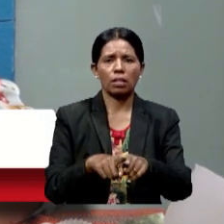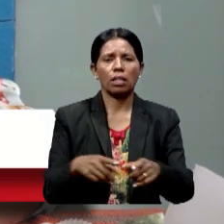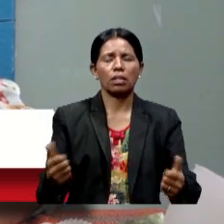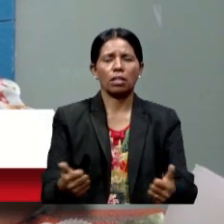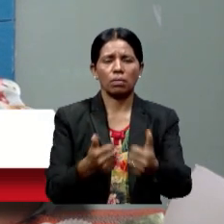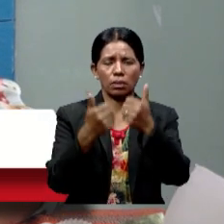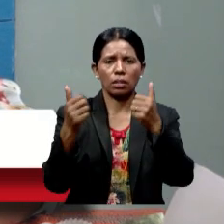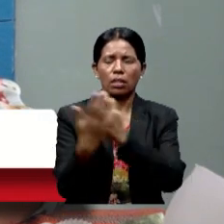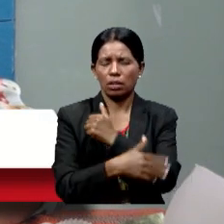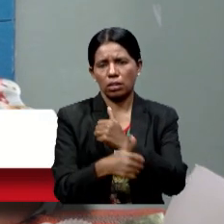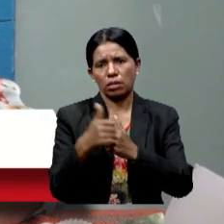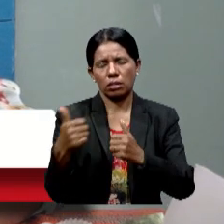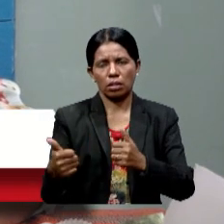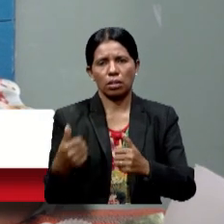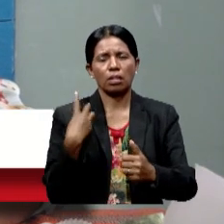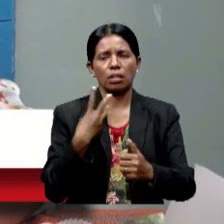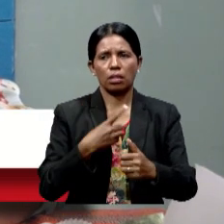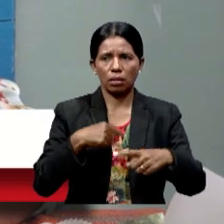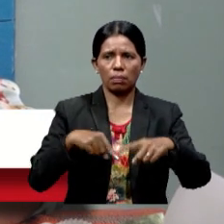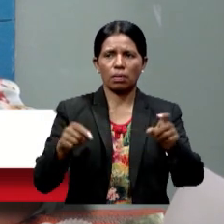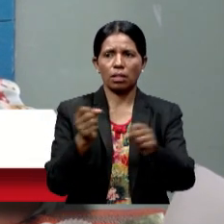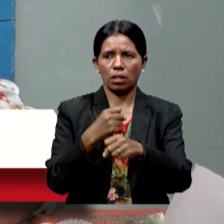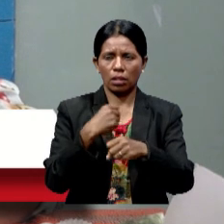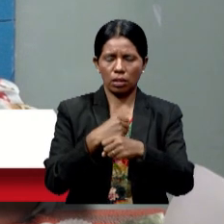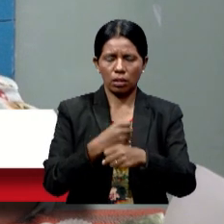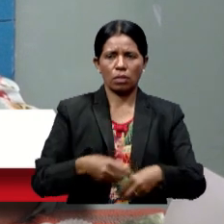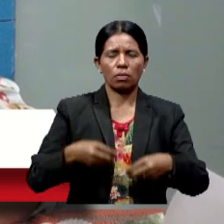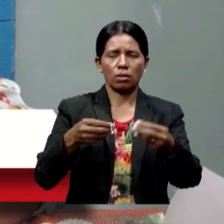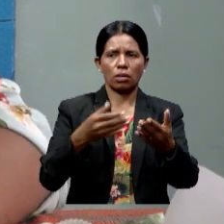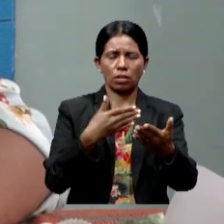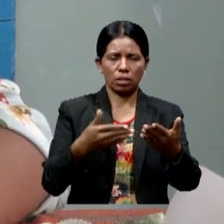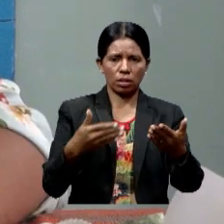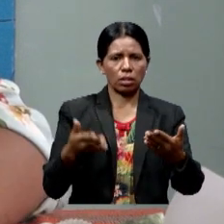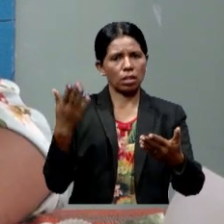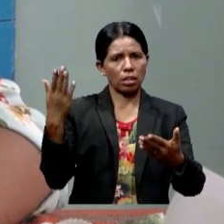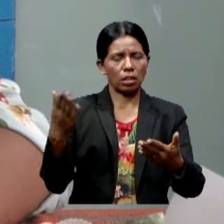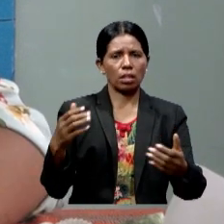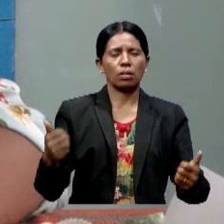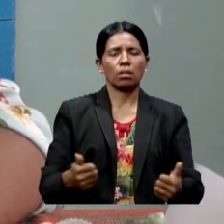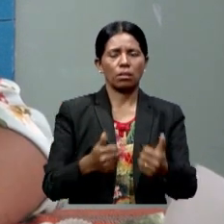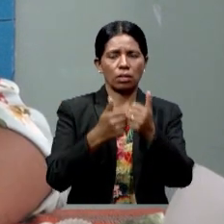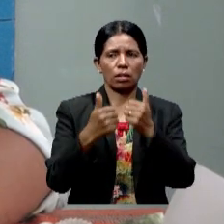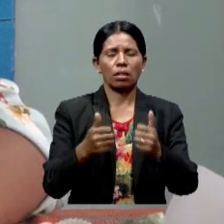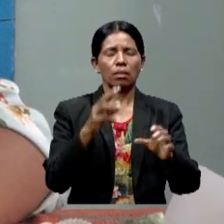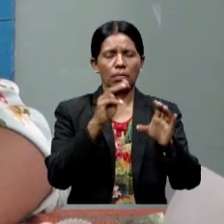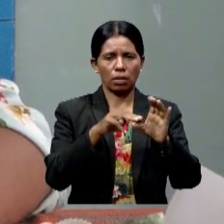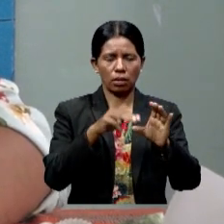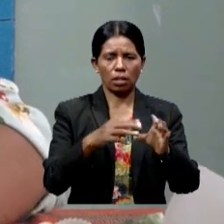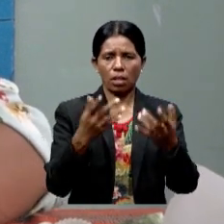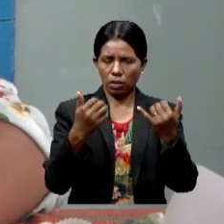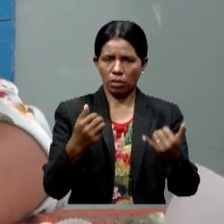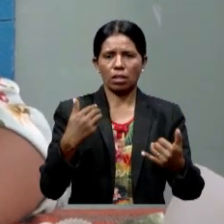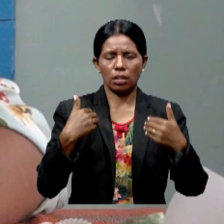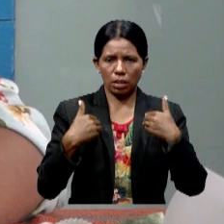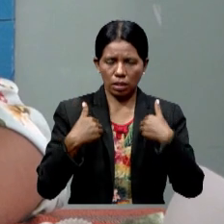si rai liur se ita ba atu halo produtu ga produsan ruma nebe ma atu kompete ho merkado ida nebe mak agora